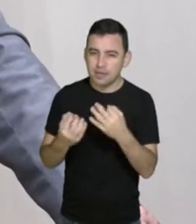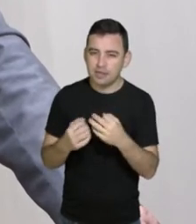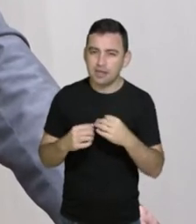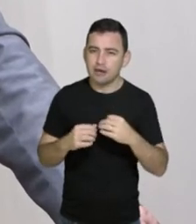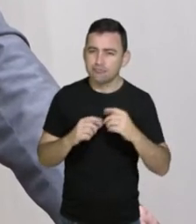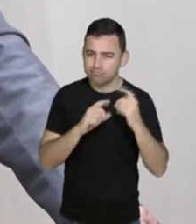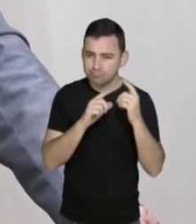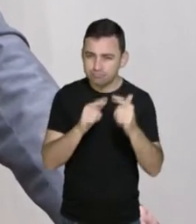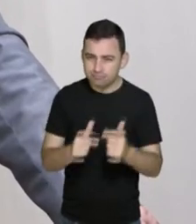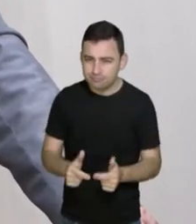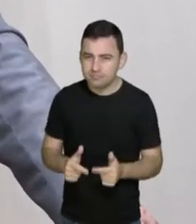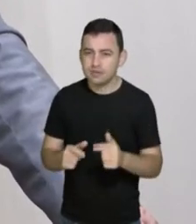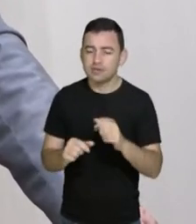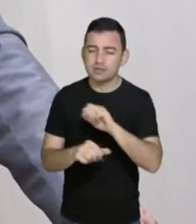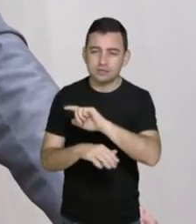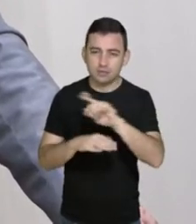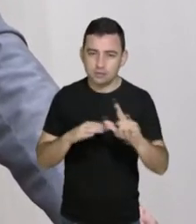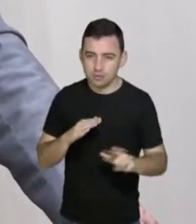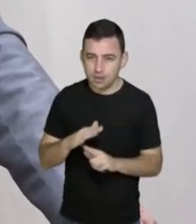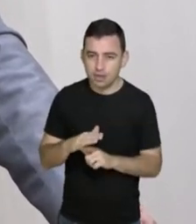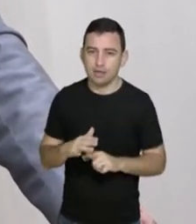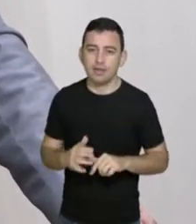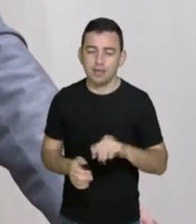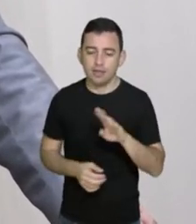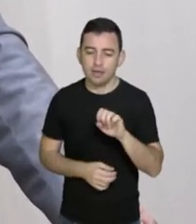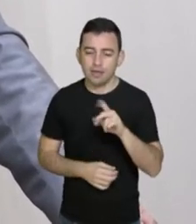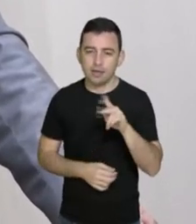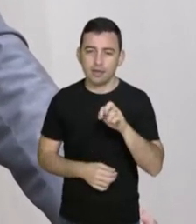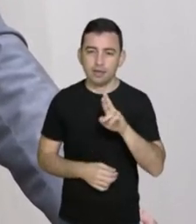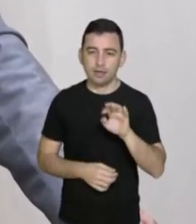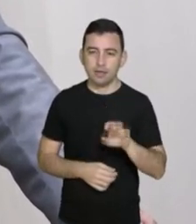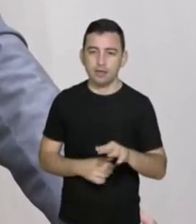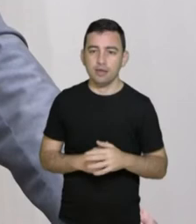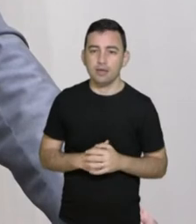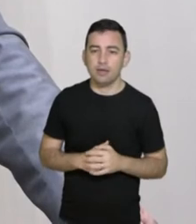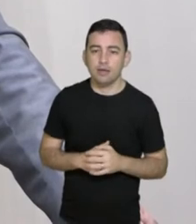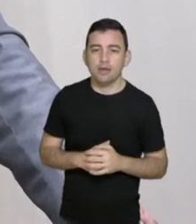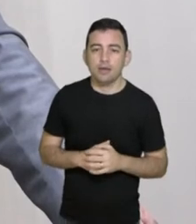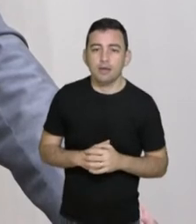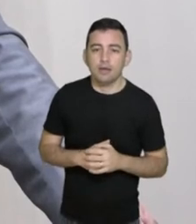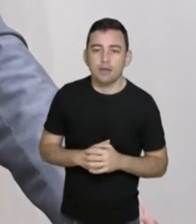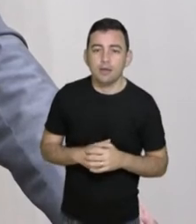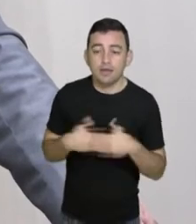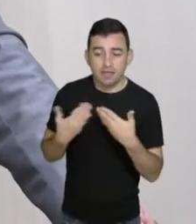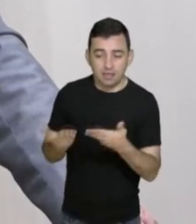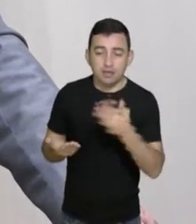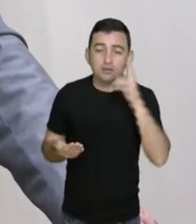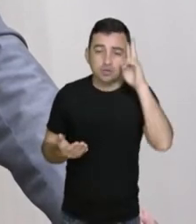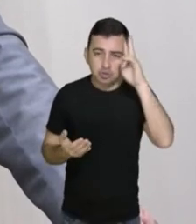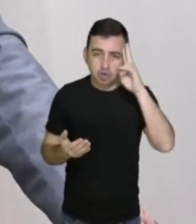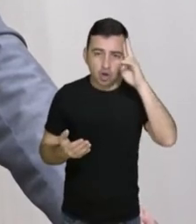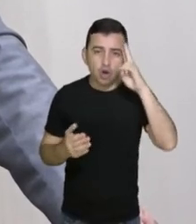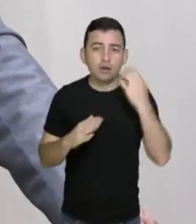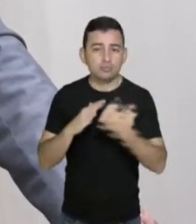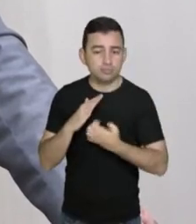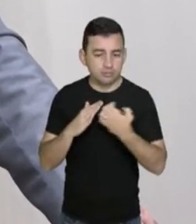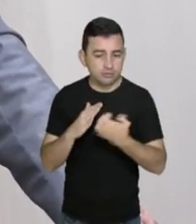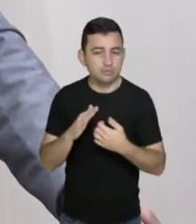família Ecker, que tem uma história empresarial na